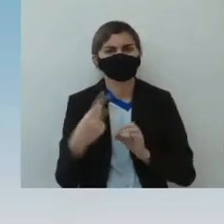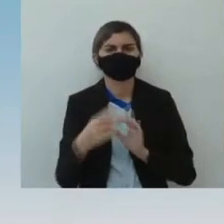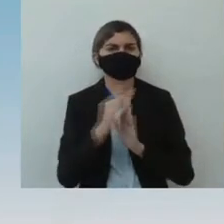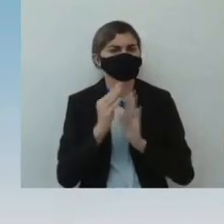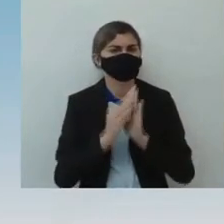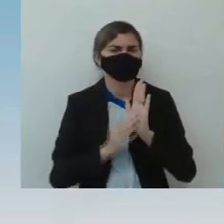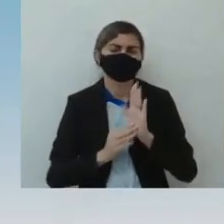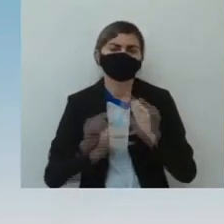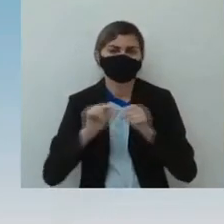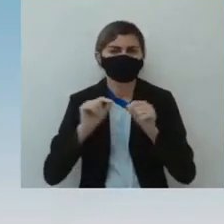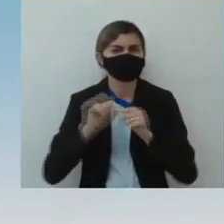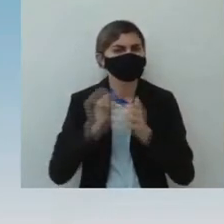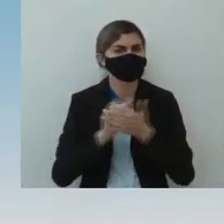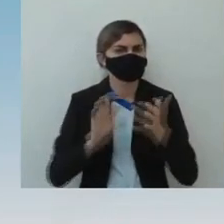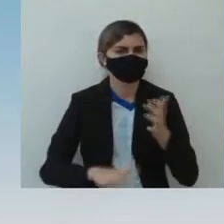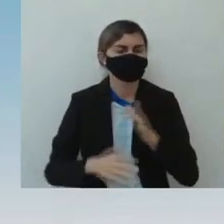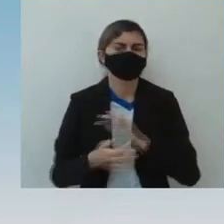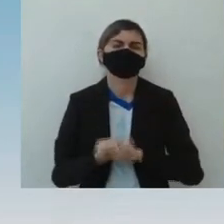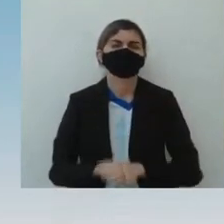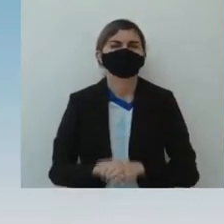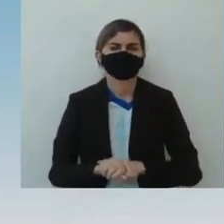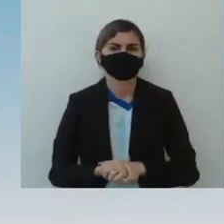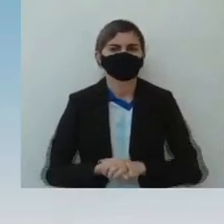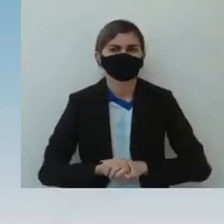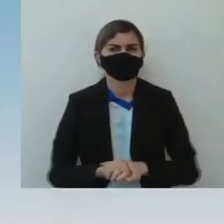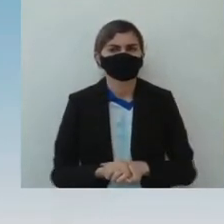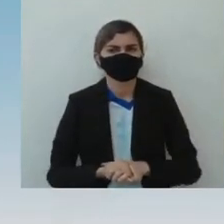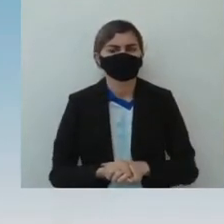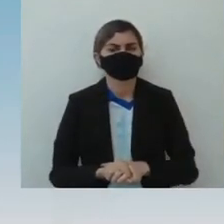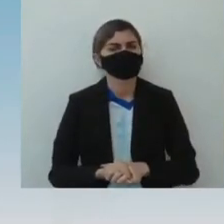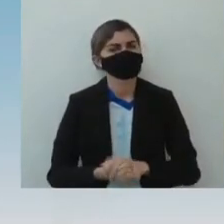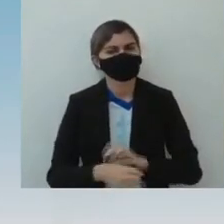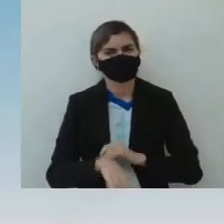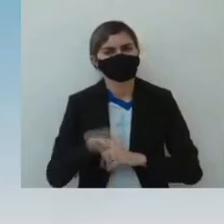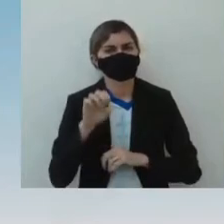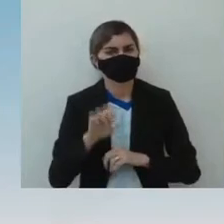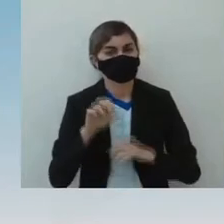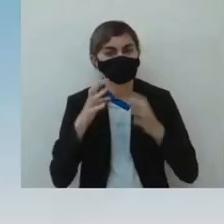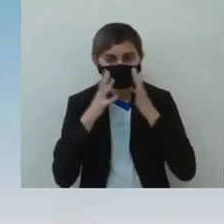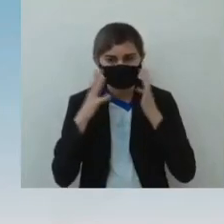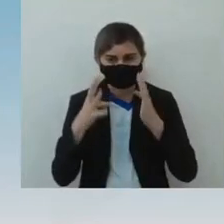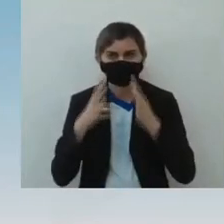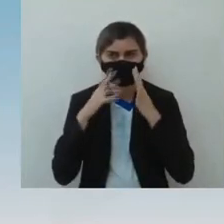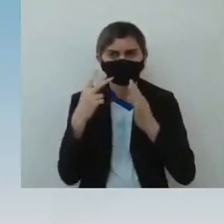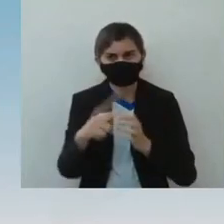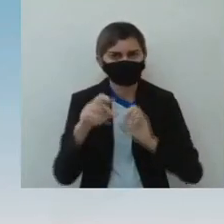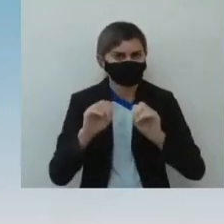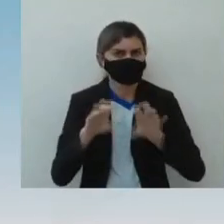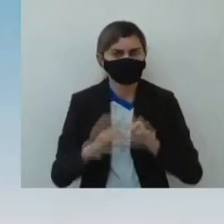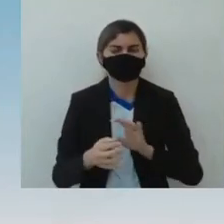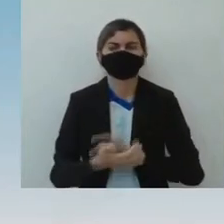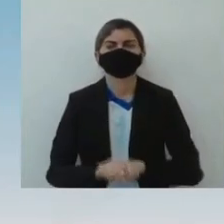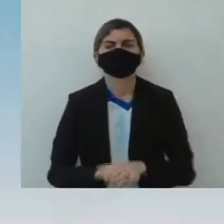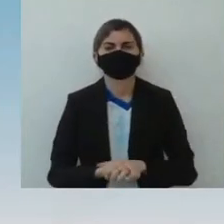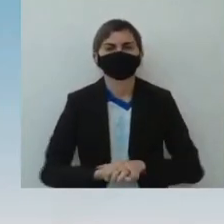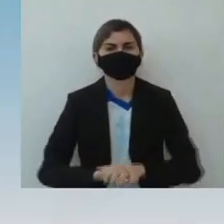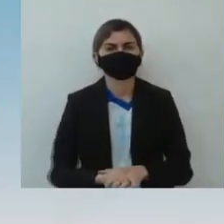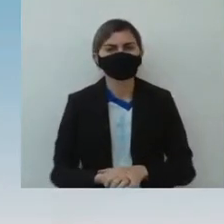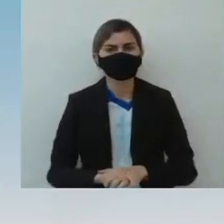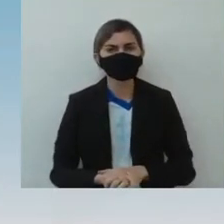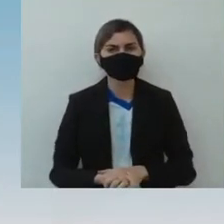listas de afazeres foi a preencherem a classe letra é Presta atenção nas suas aulas